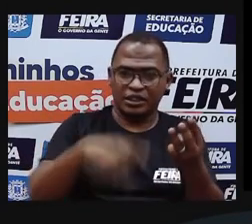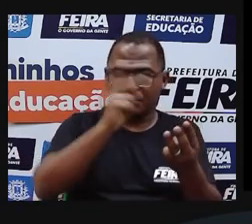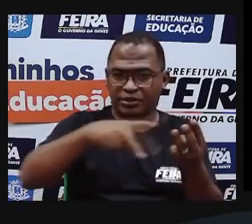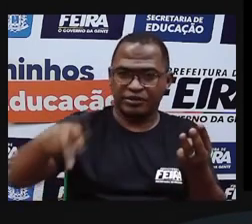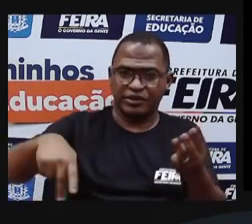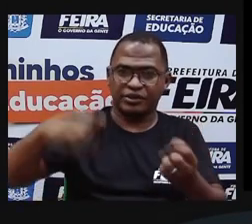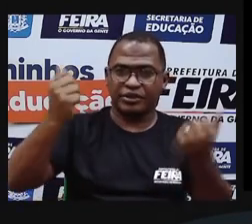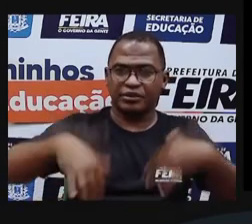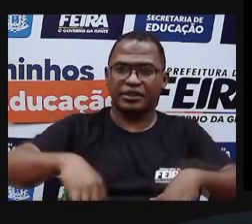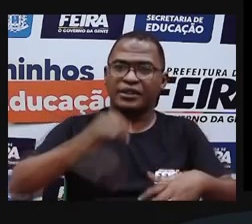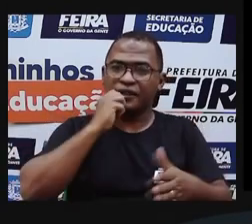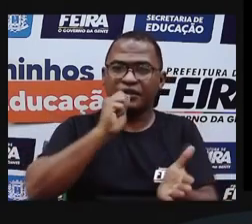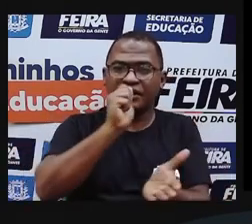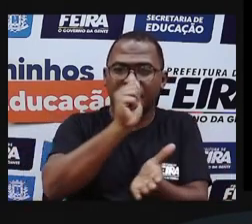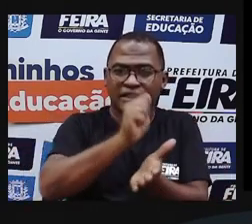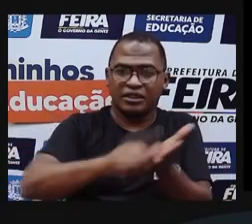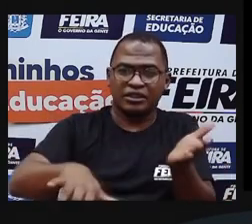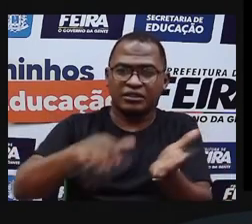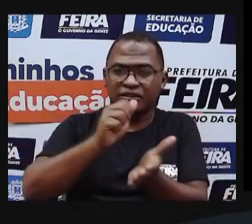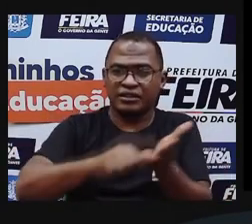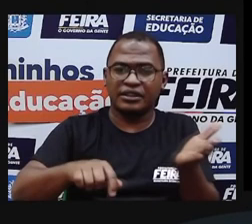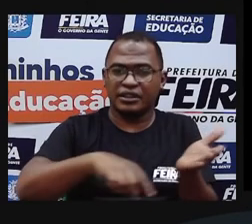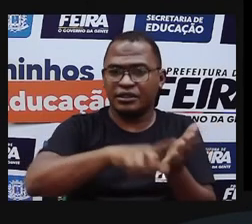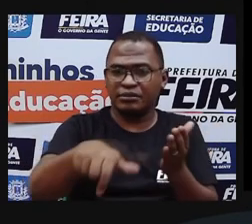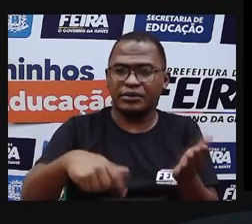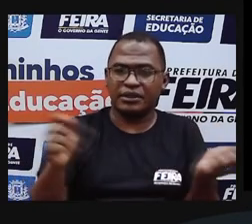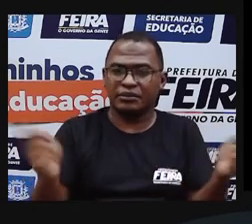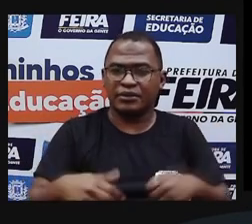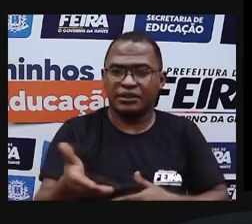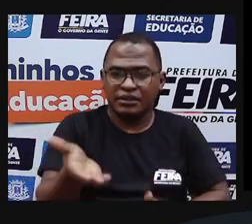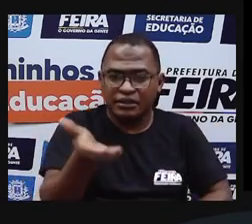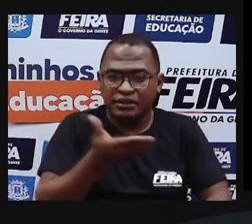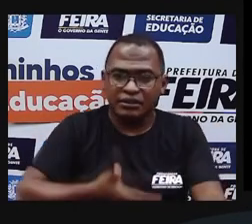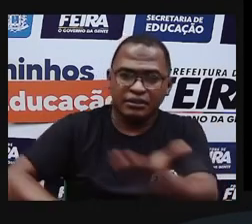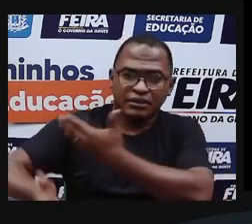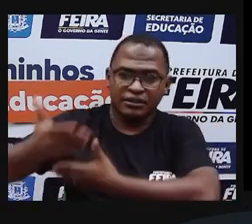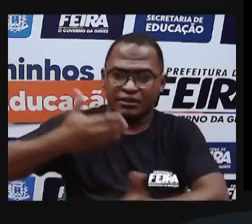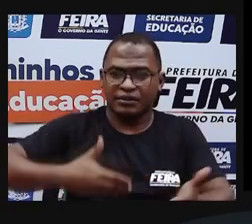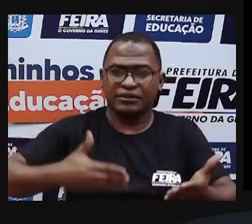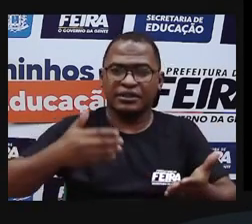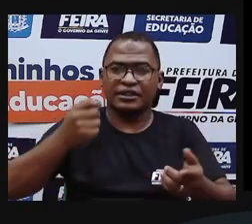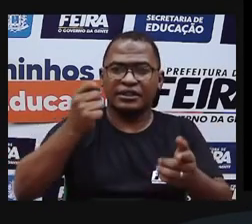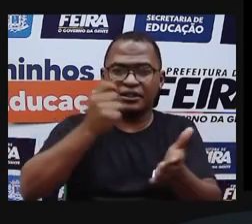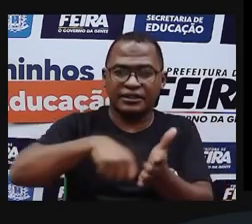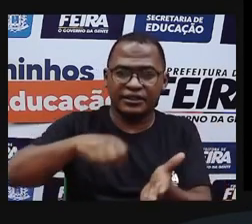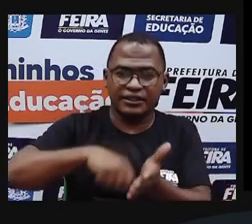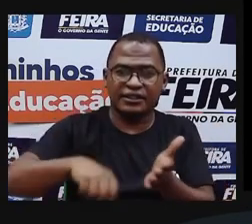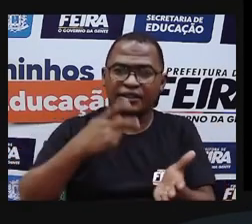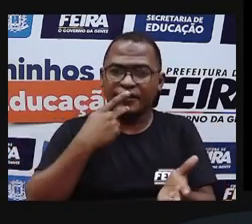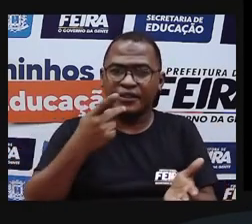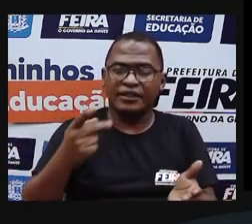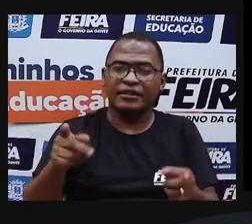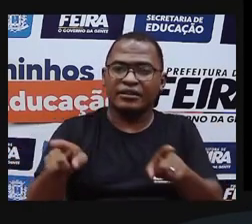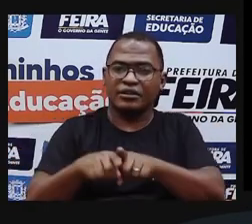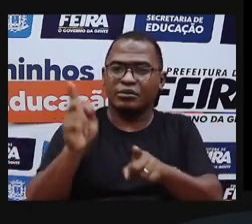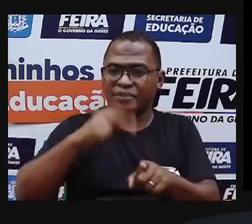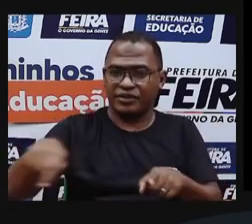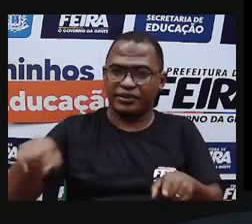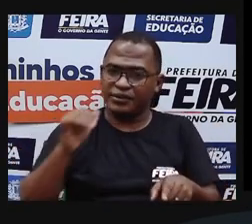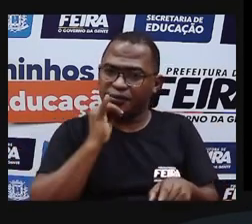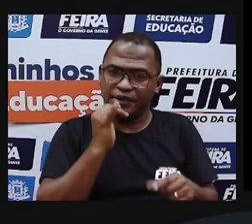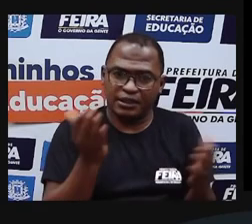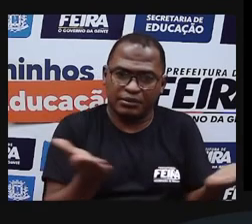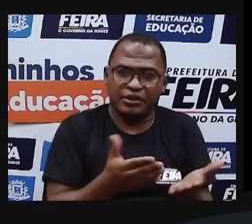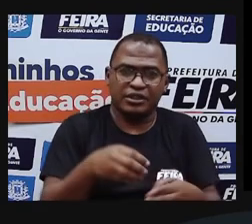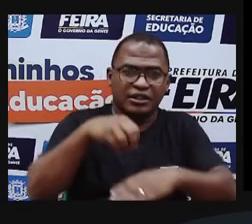passando algumas dessas atividades para serem compartilhadas com os professores de vocês. Não queremos só fazer essa aula e